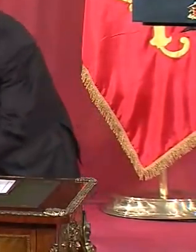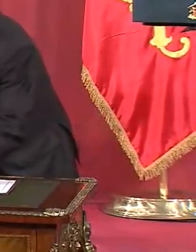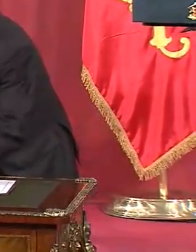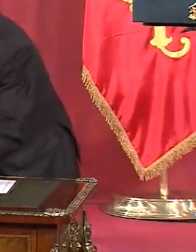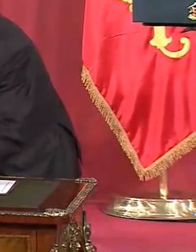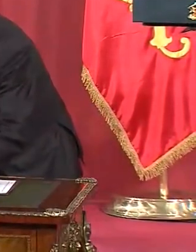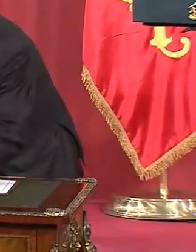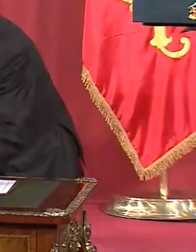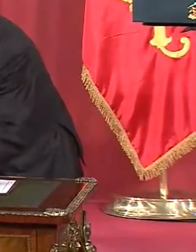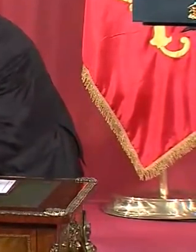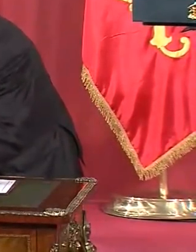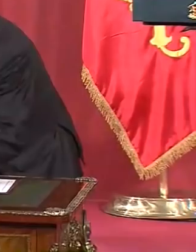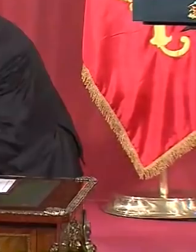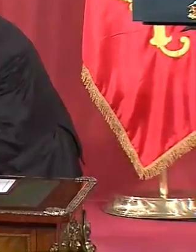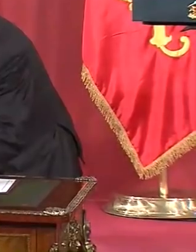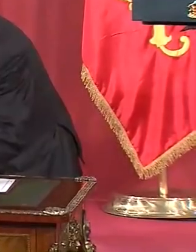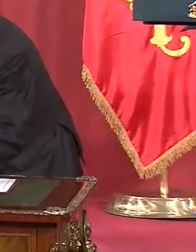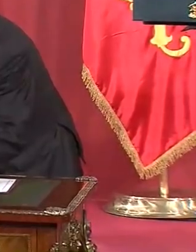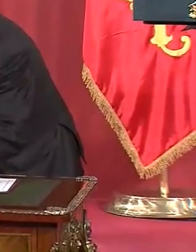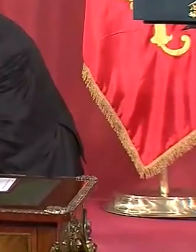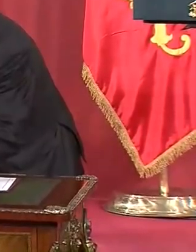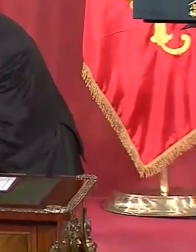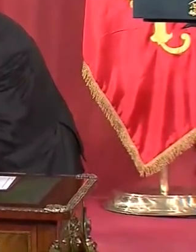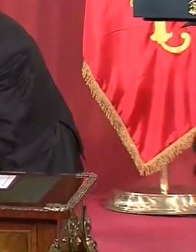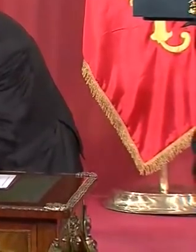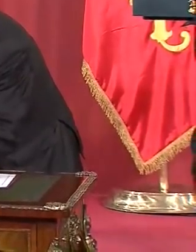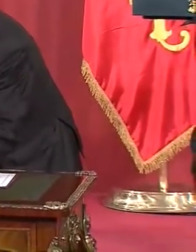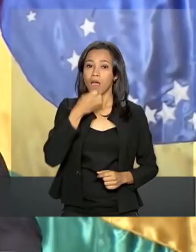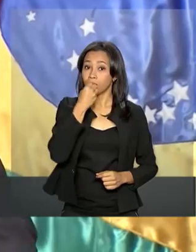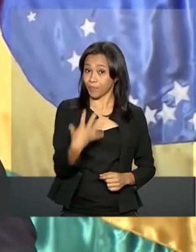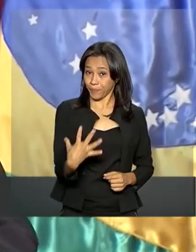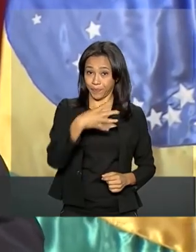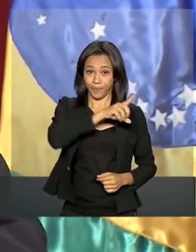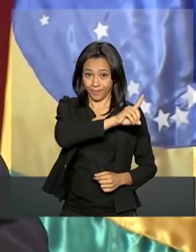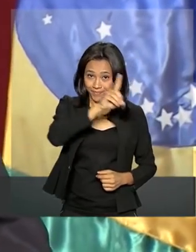cooperação e os dois chefes de Estado fizeram uma declaração à imprensa.